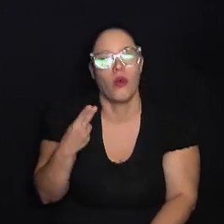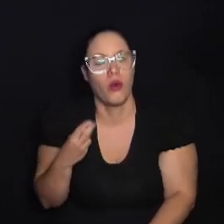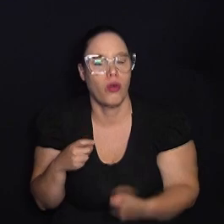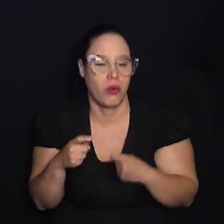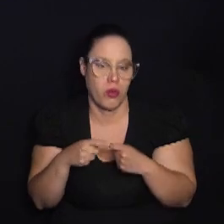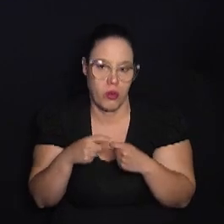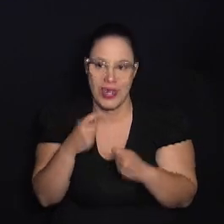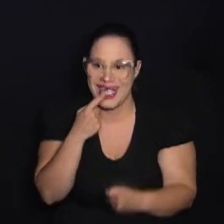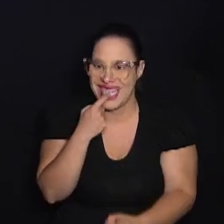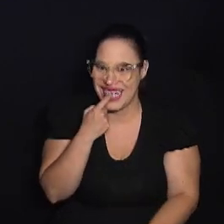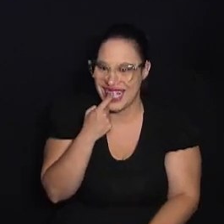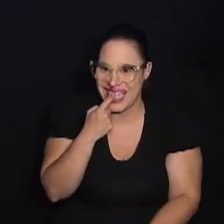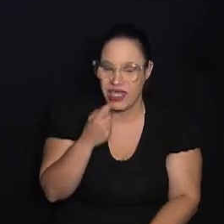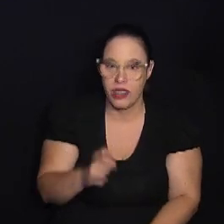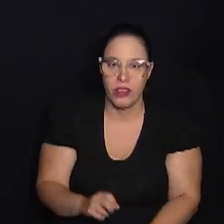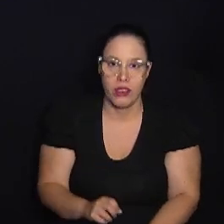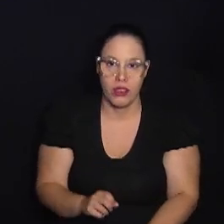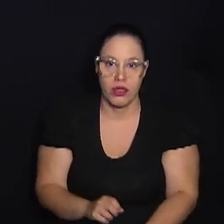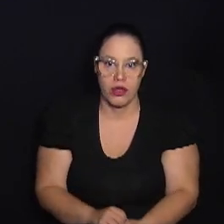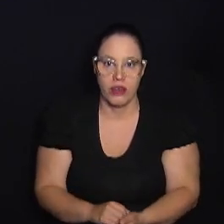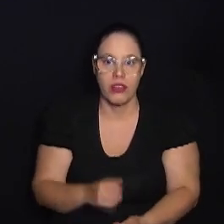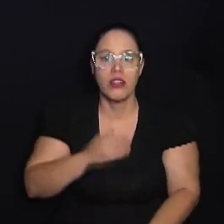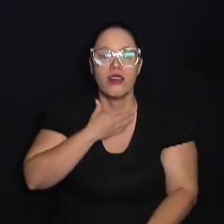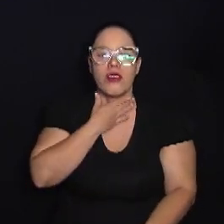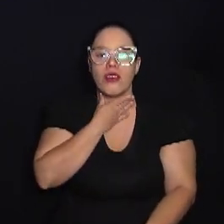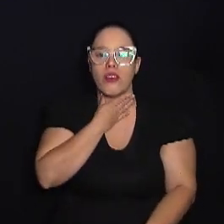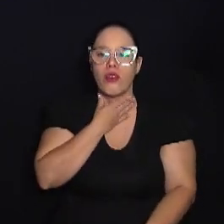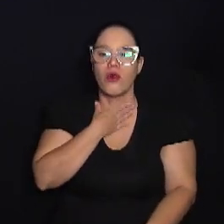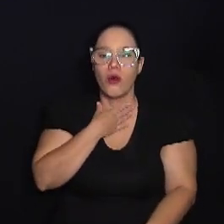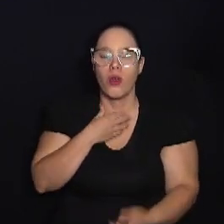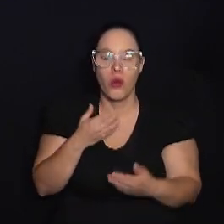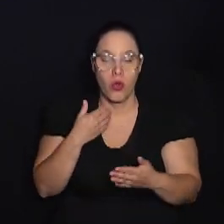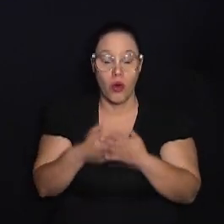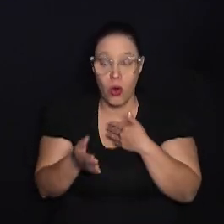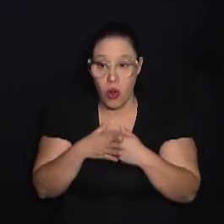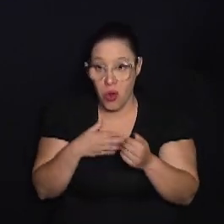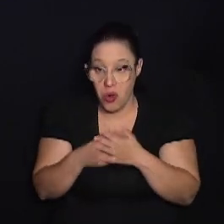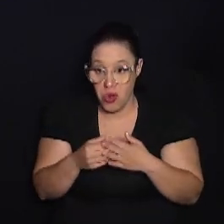precoce. Qualquer nódulo no pescoço tem que ser investigado. Né?